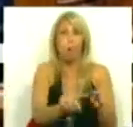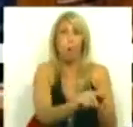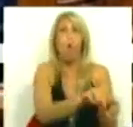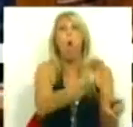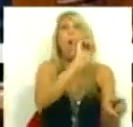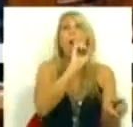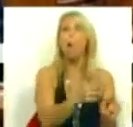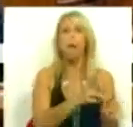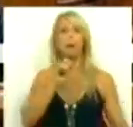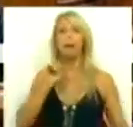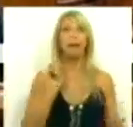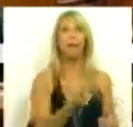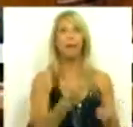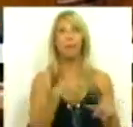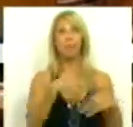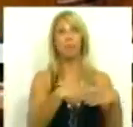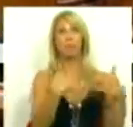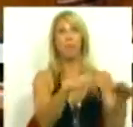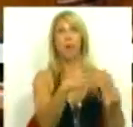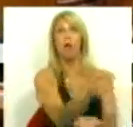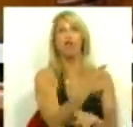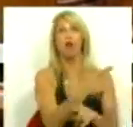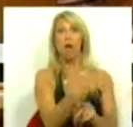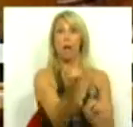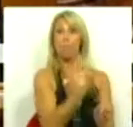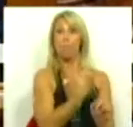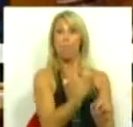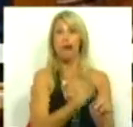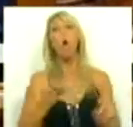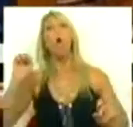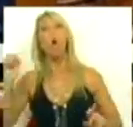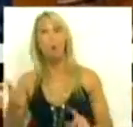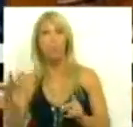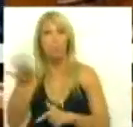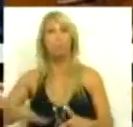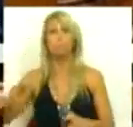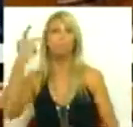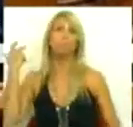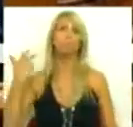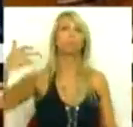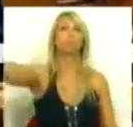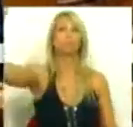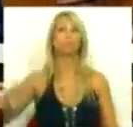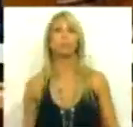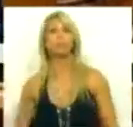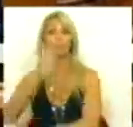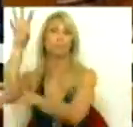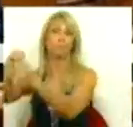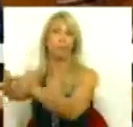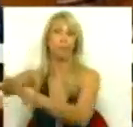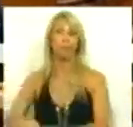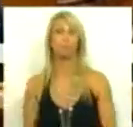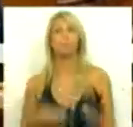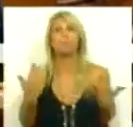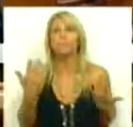mais rapidamente possível livres da Troika, das suas imposições, ou eternizamos esta situação de verdadeiro protetorado. Livres